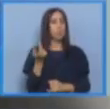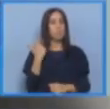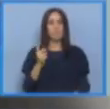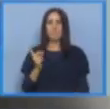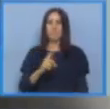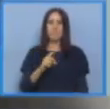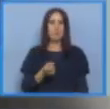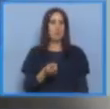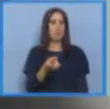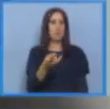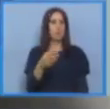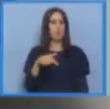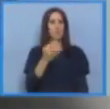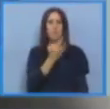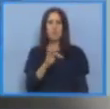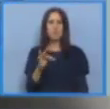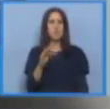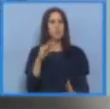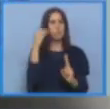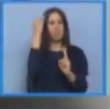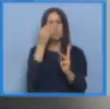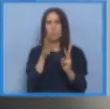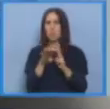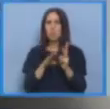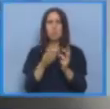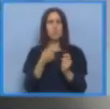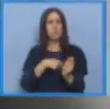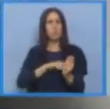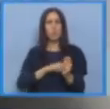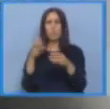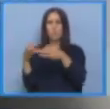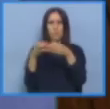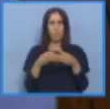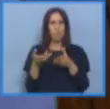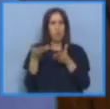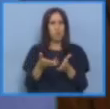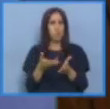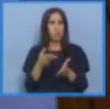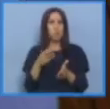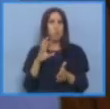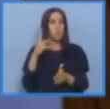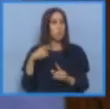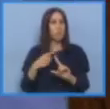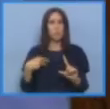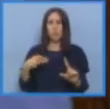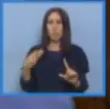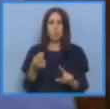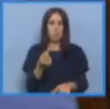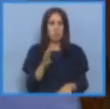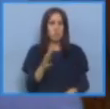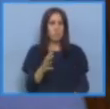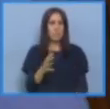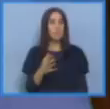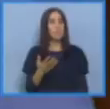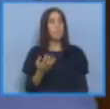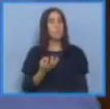vezes. Nós tivemos cá franceses, marroquinos, italianos, espanhóis a ajudar-nos. Isso acontece quase todos os anos.